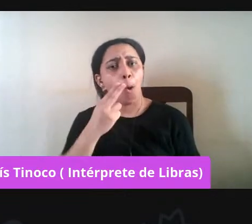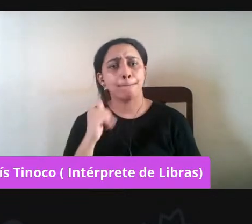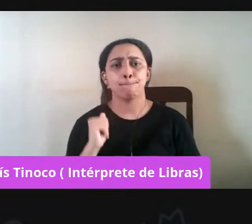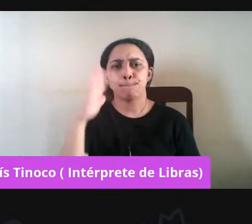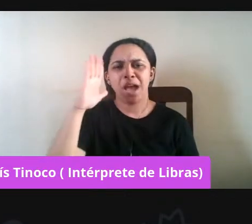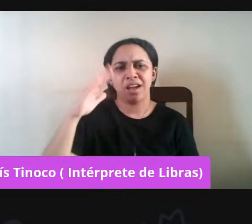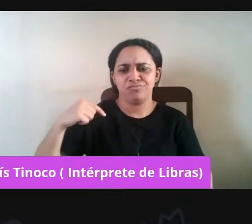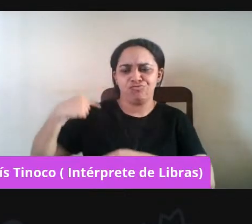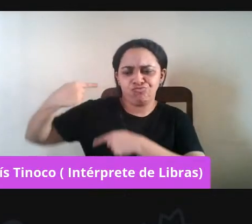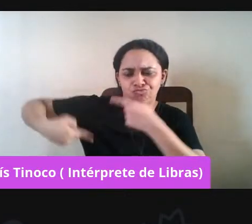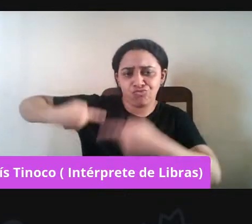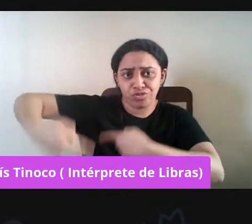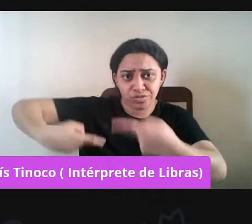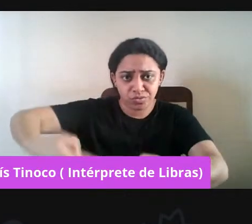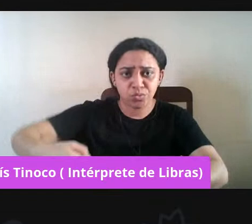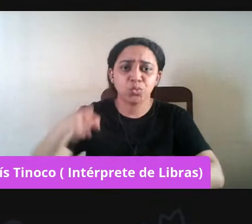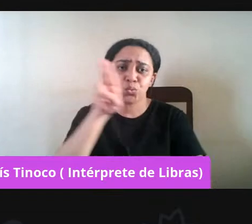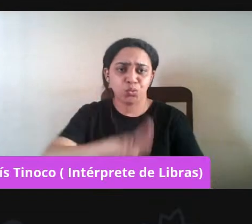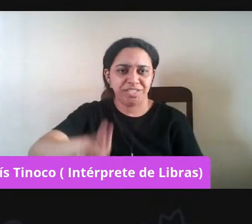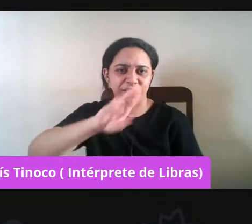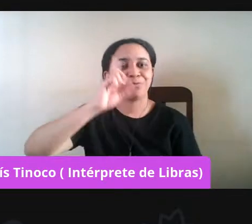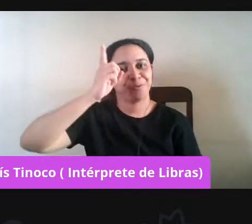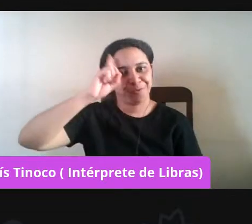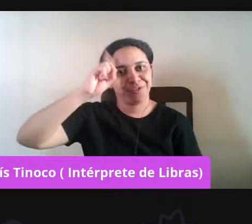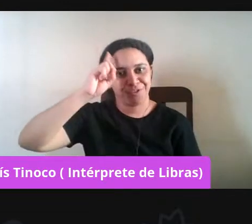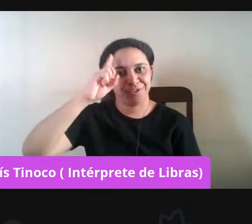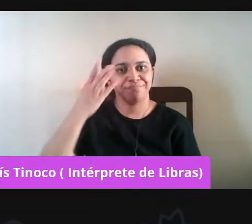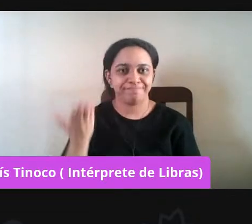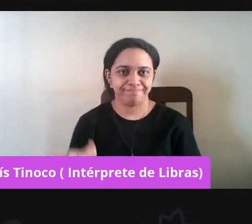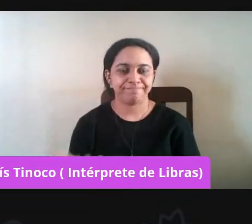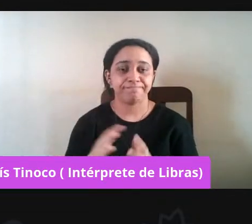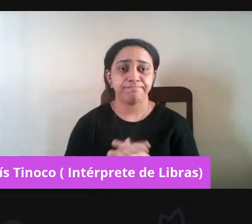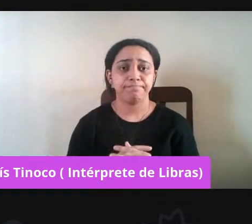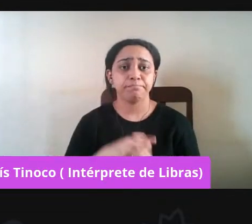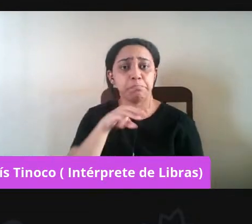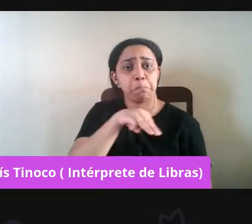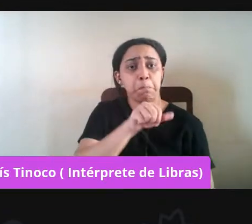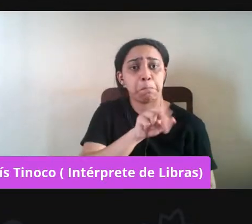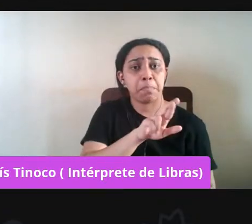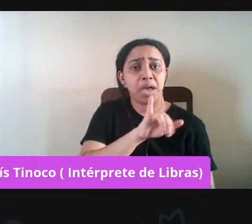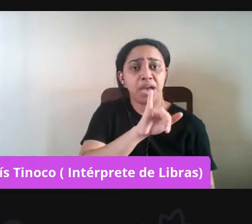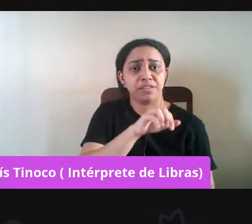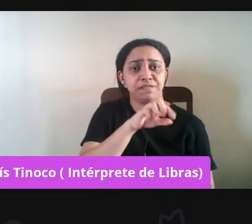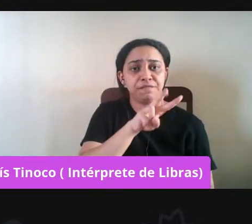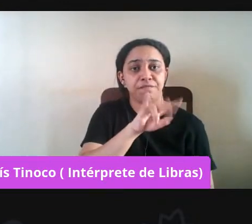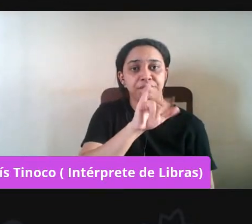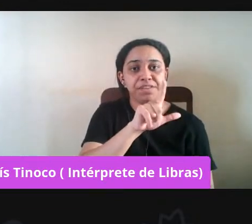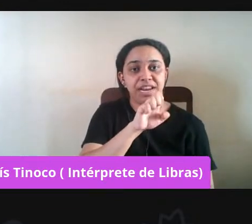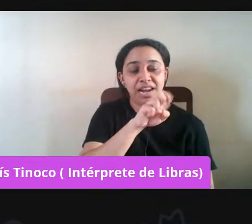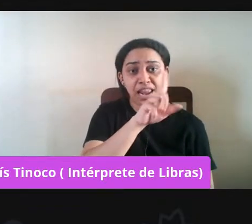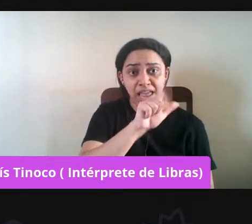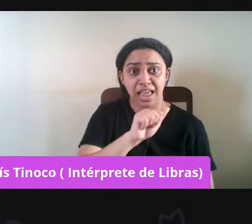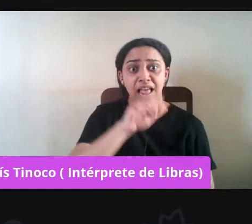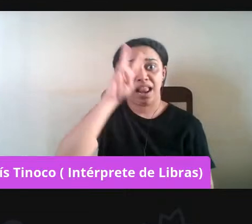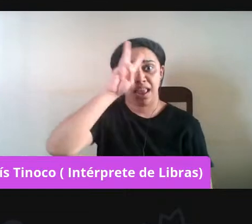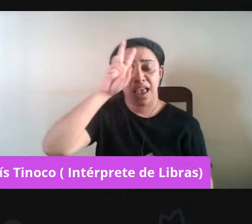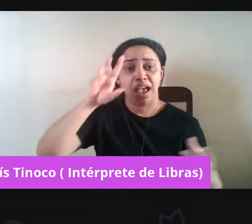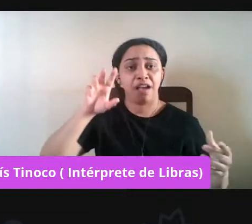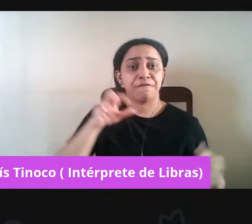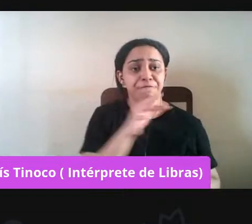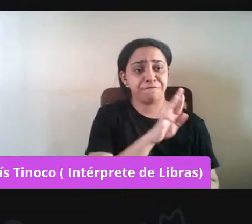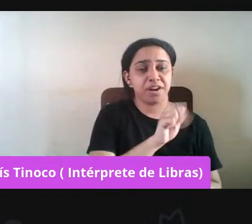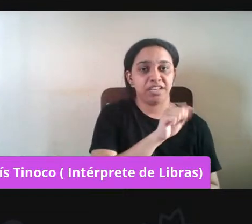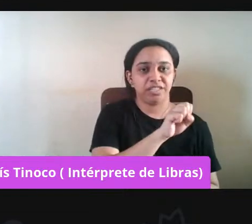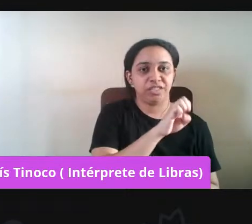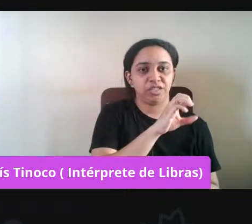gerações aplicadas no cotidiano. Mário Vilela relaciona a fraseologia à oralidade e à expressividade da linguagem. Diz